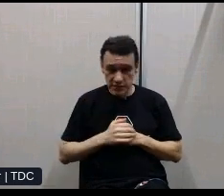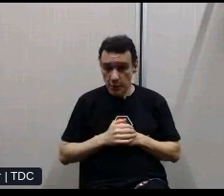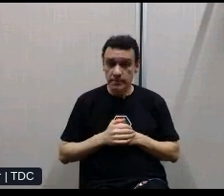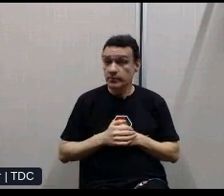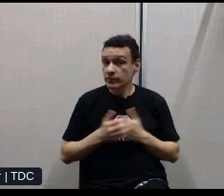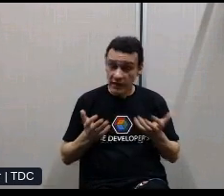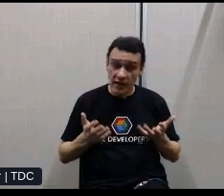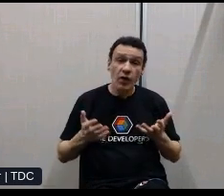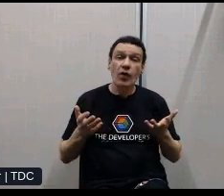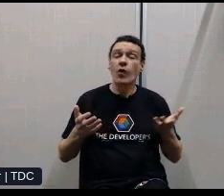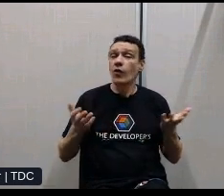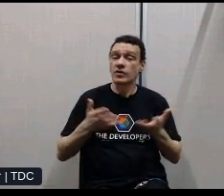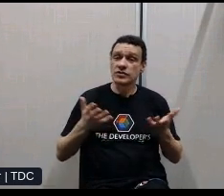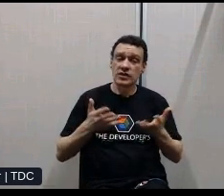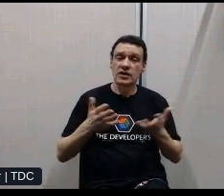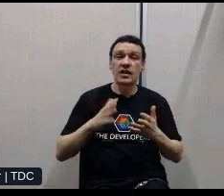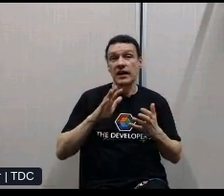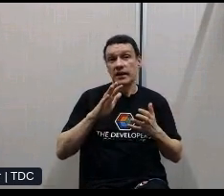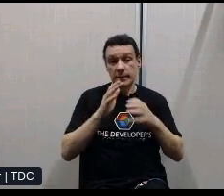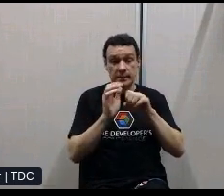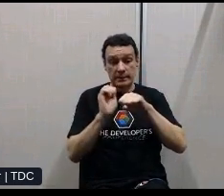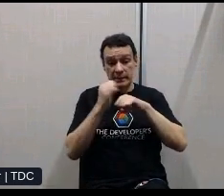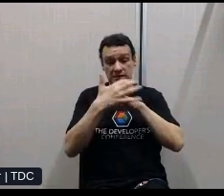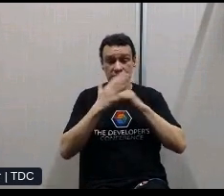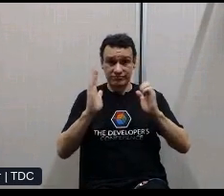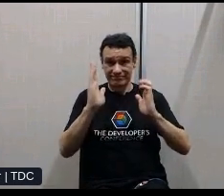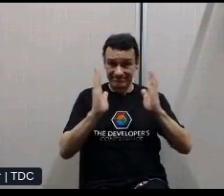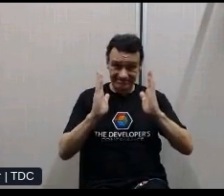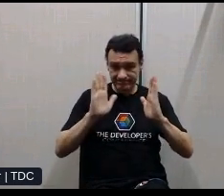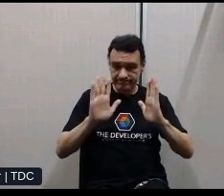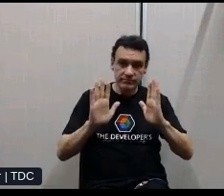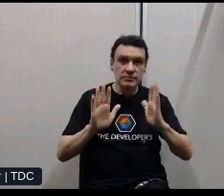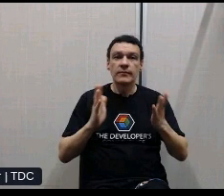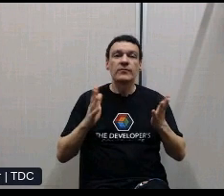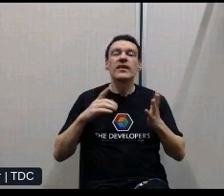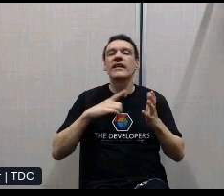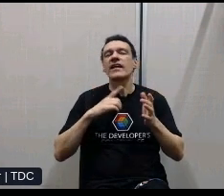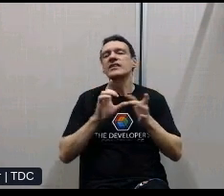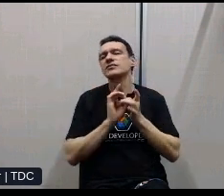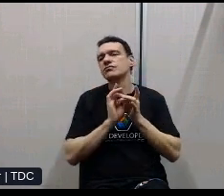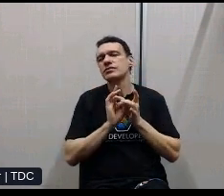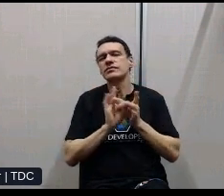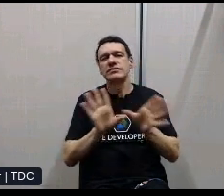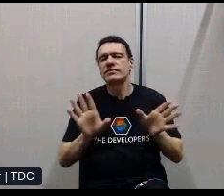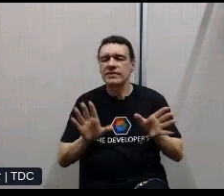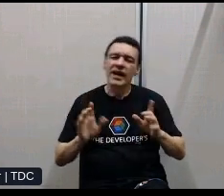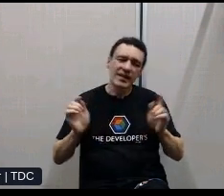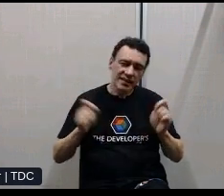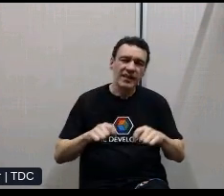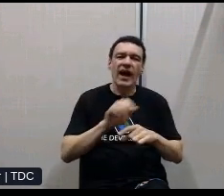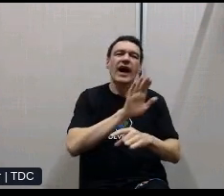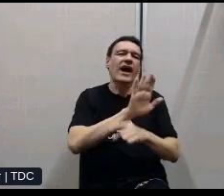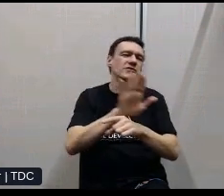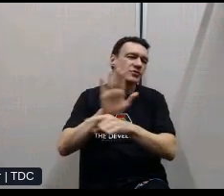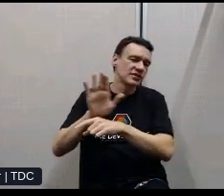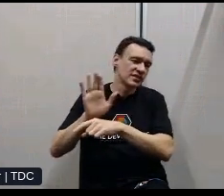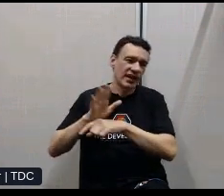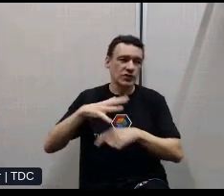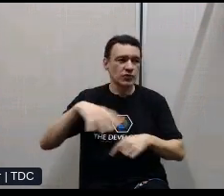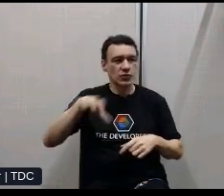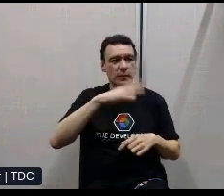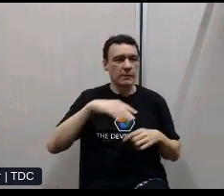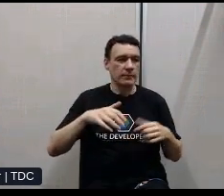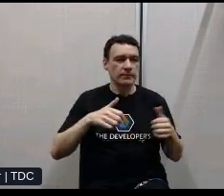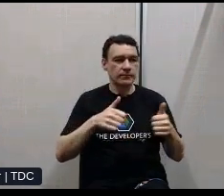e agora está mais controlado da pandemia, o quanto isso está disponível e tem ajudado aí a população. E